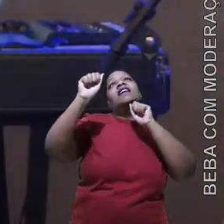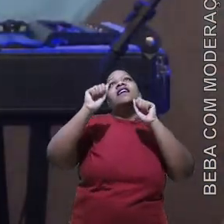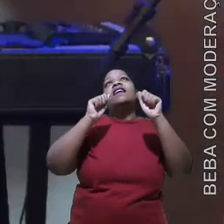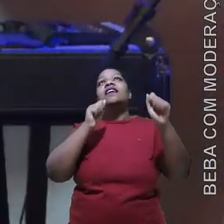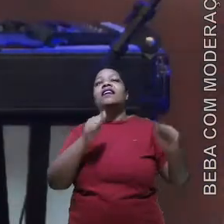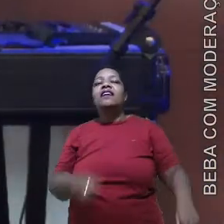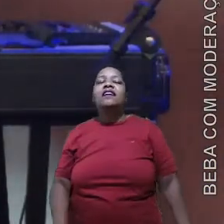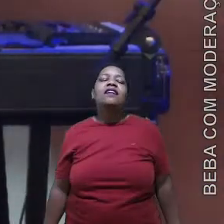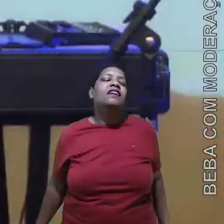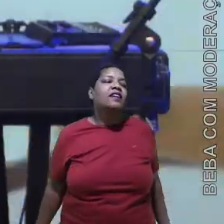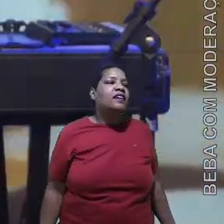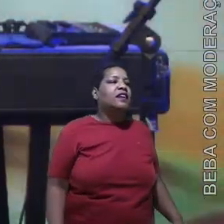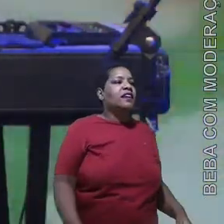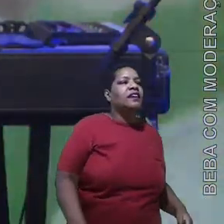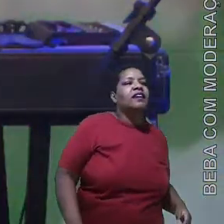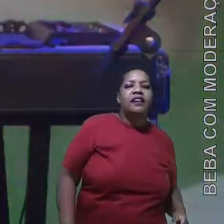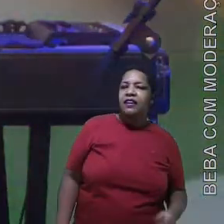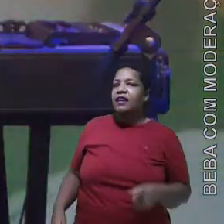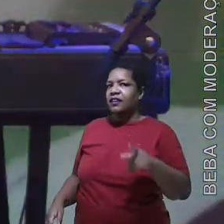Já